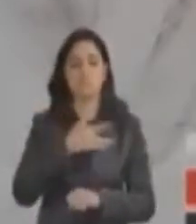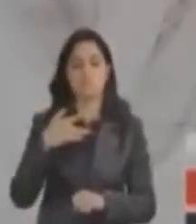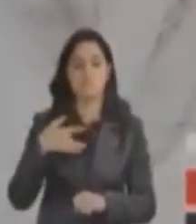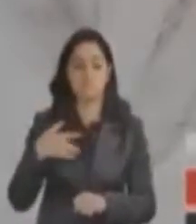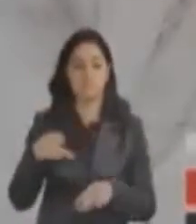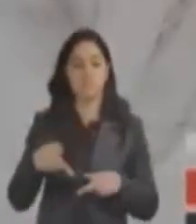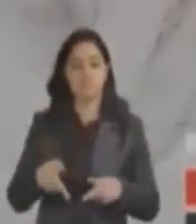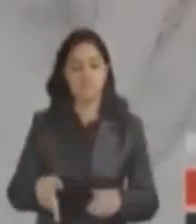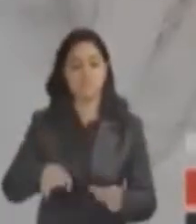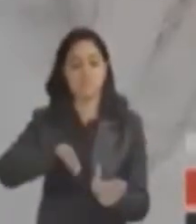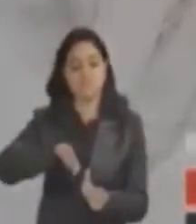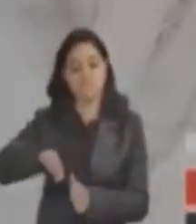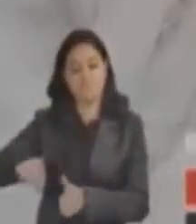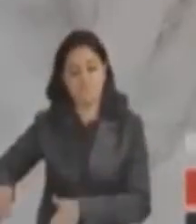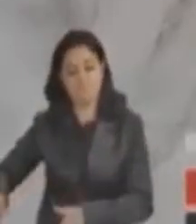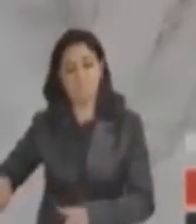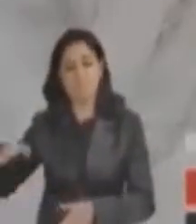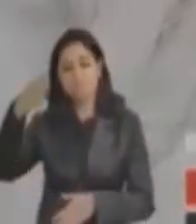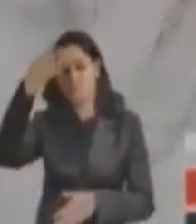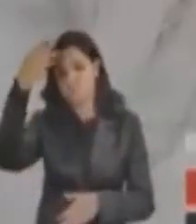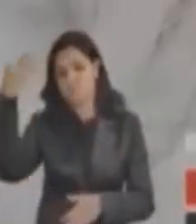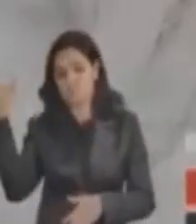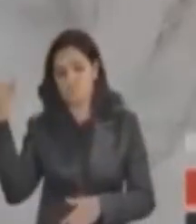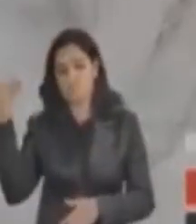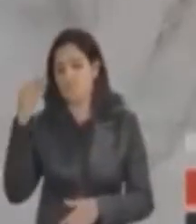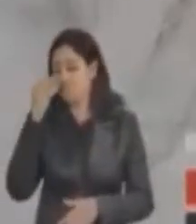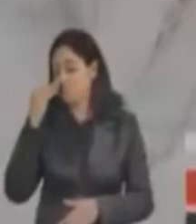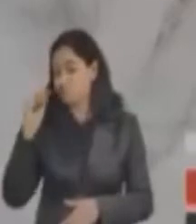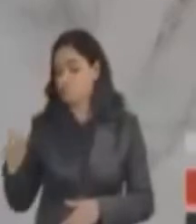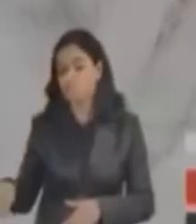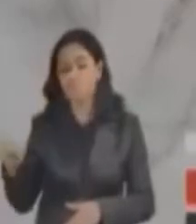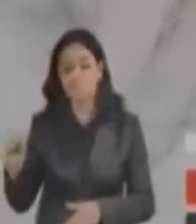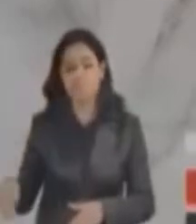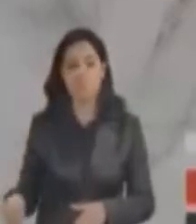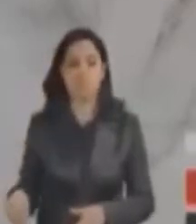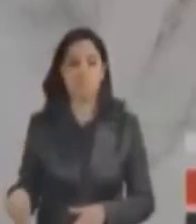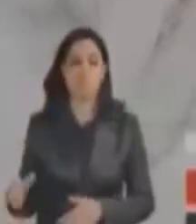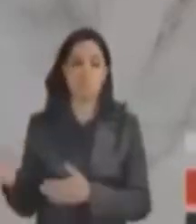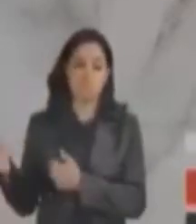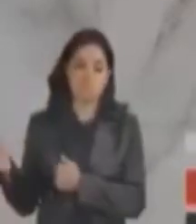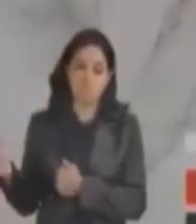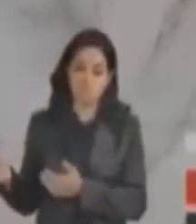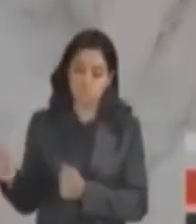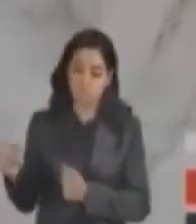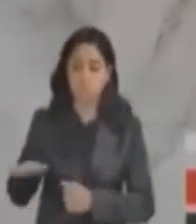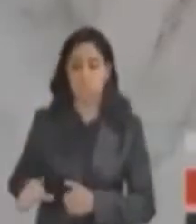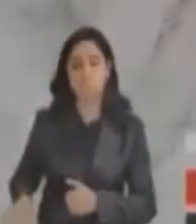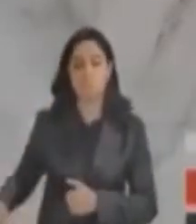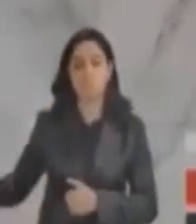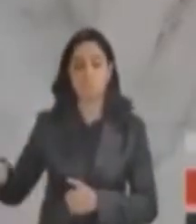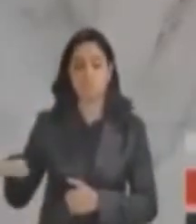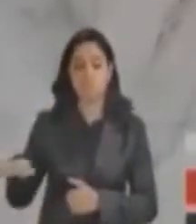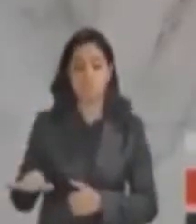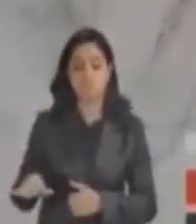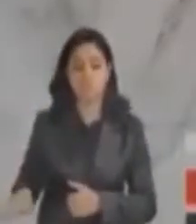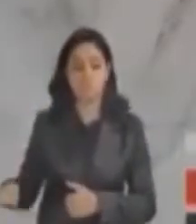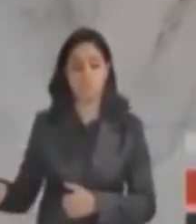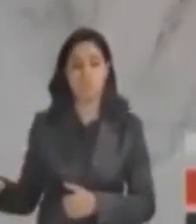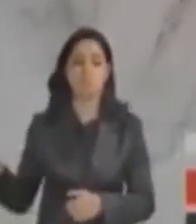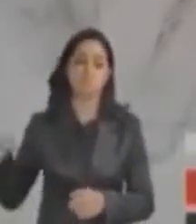deixada de lado não é à toa que a mortalidade infantil voltou a ter índices